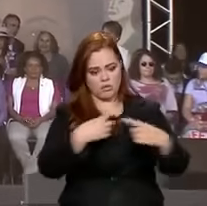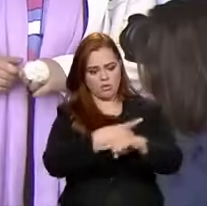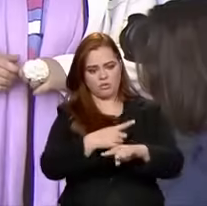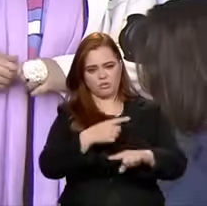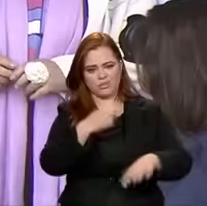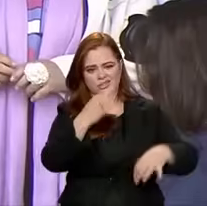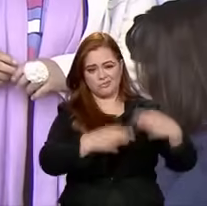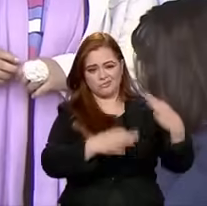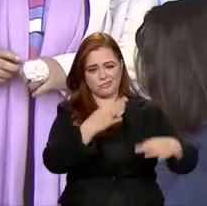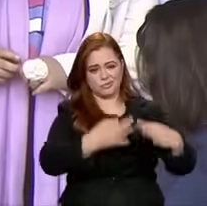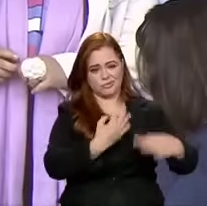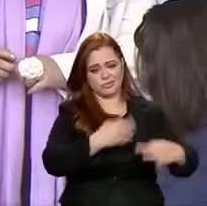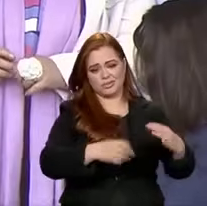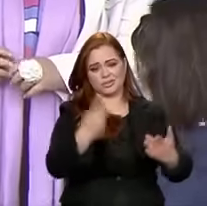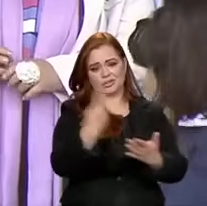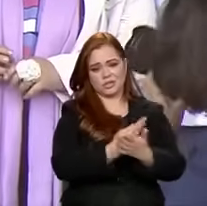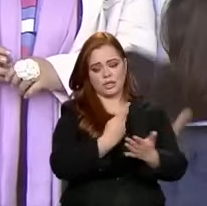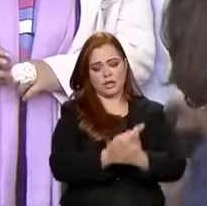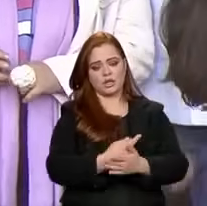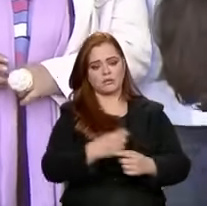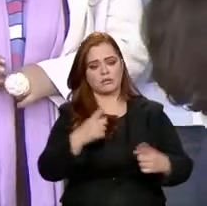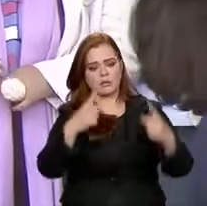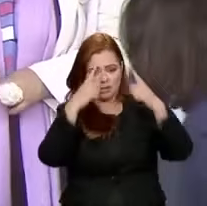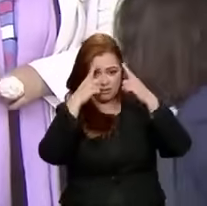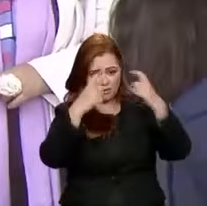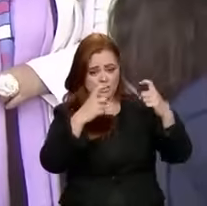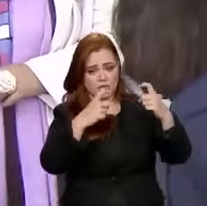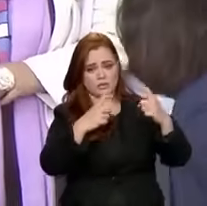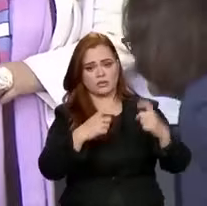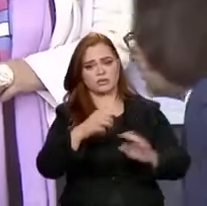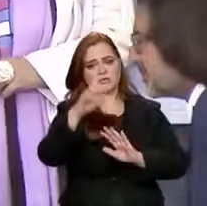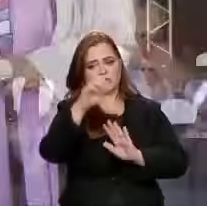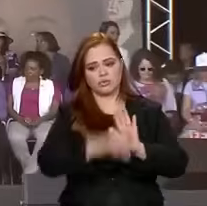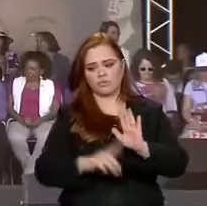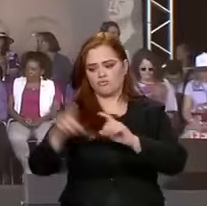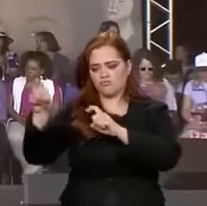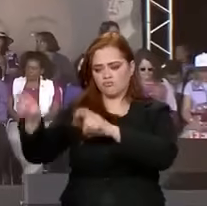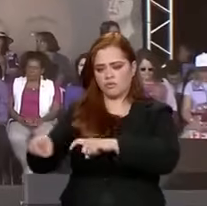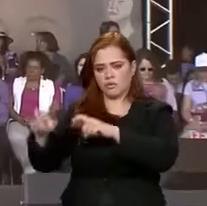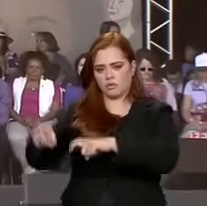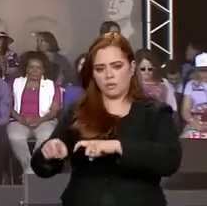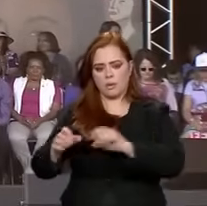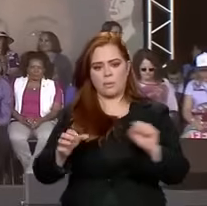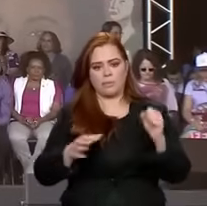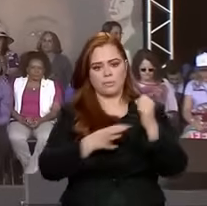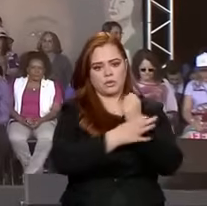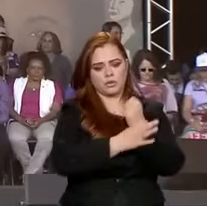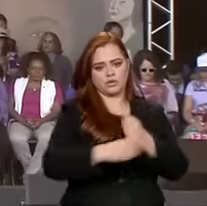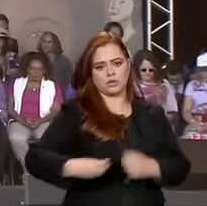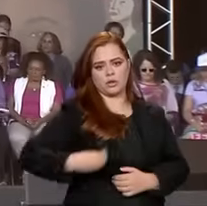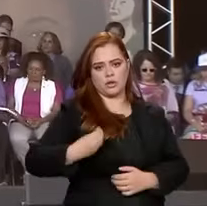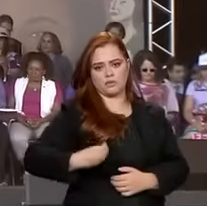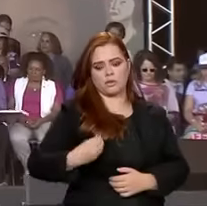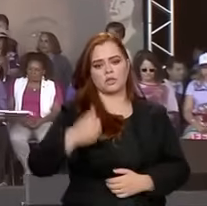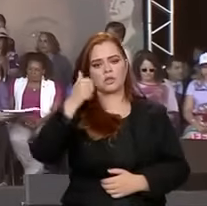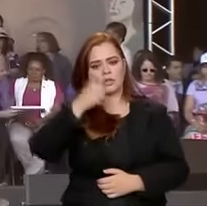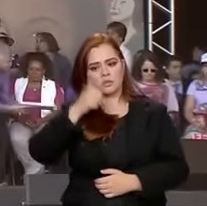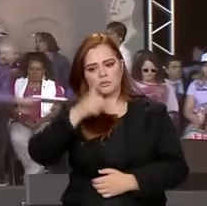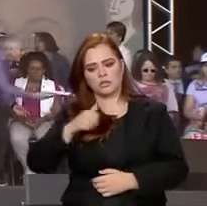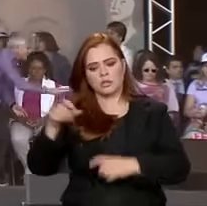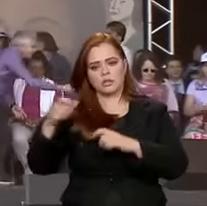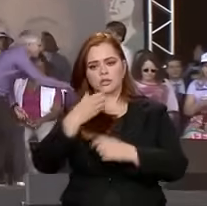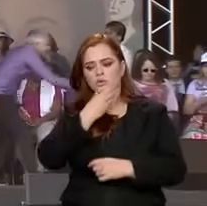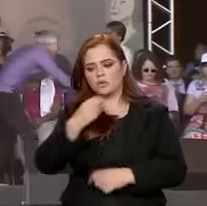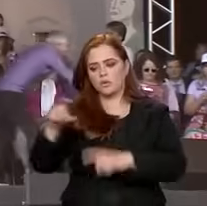e a violação de direitos no campo e protegendo a vida e a dignidade dos trabalhadores e trabalhadoras